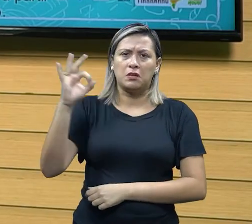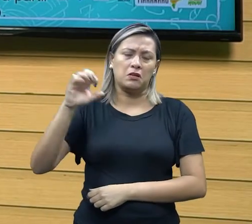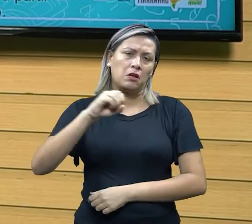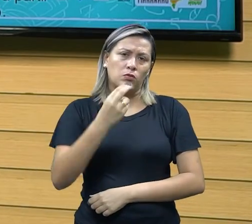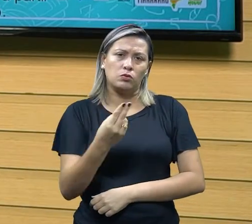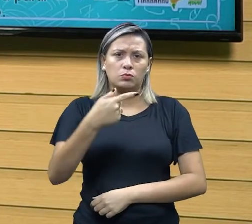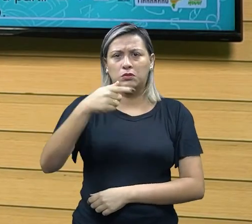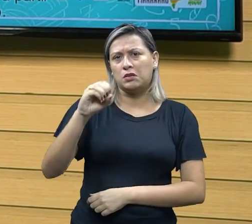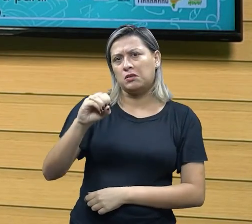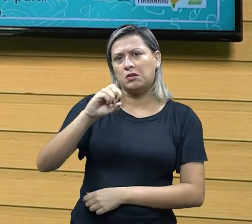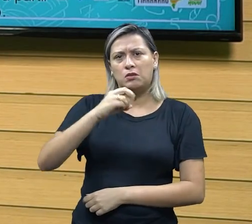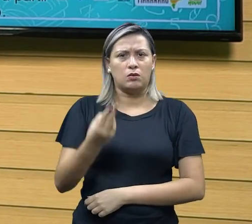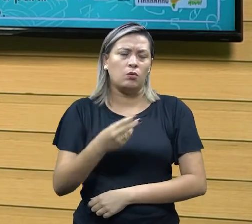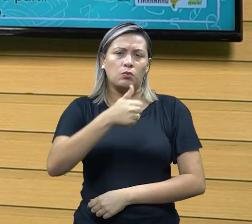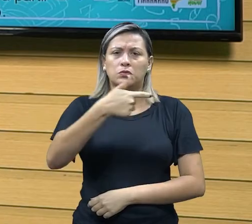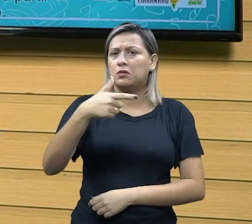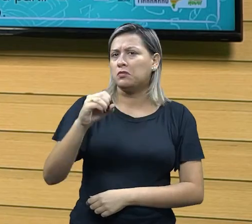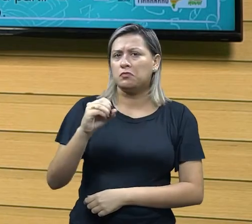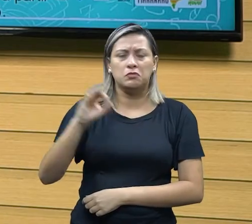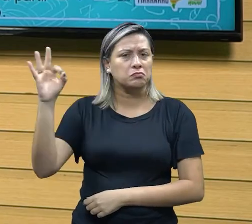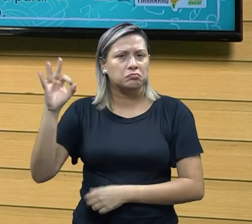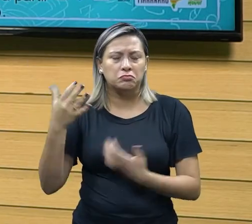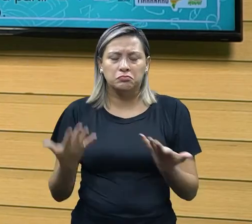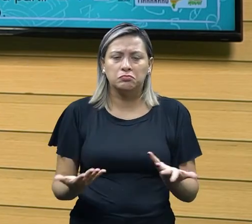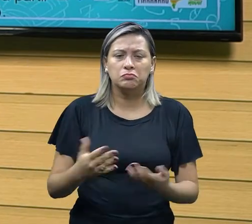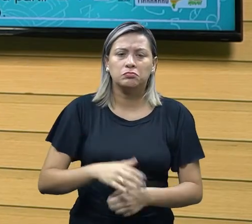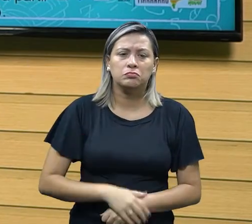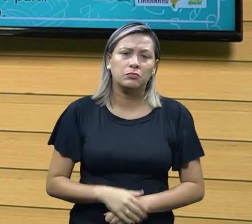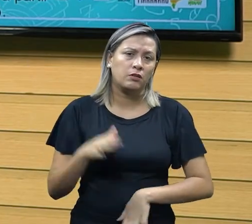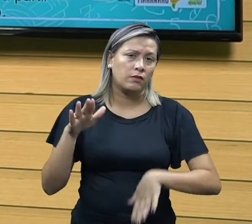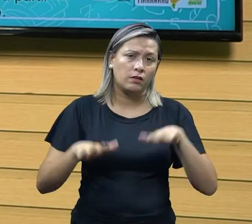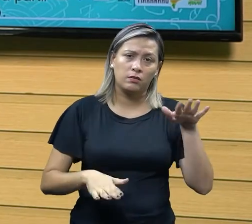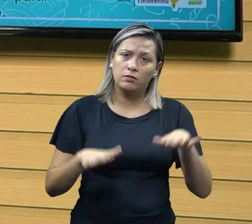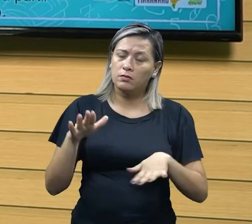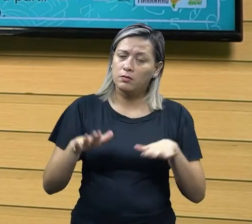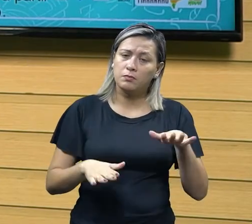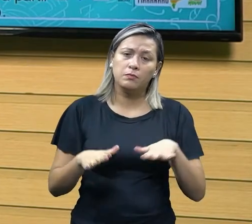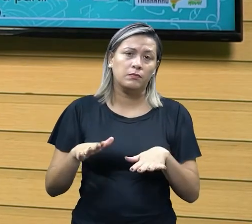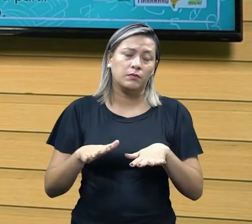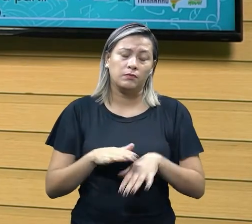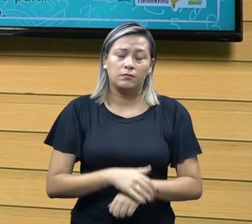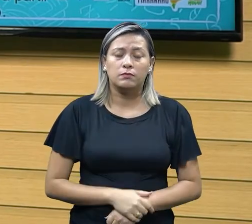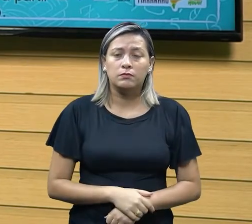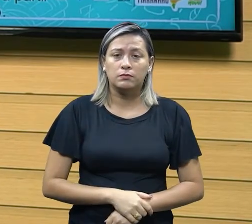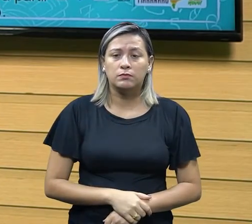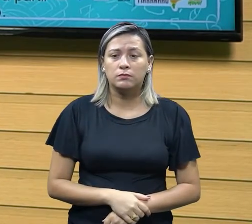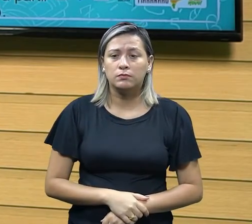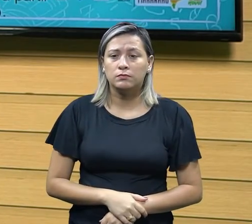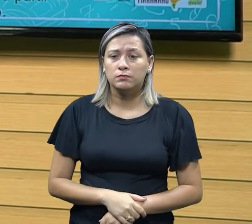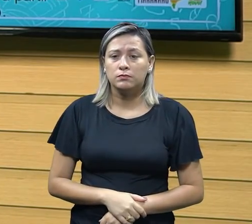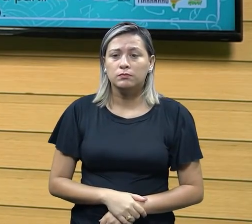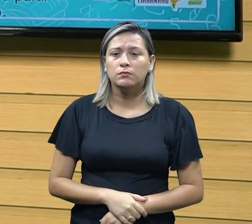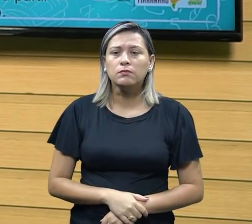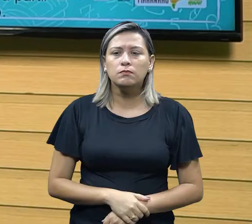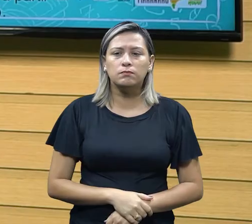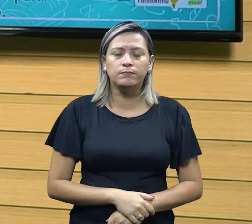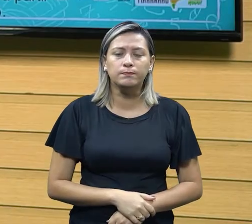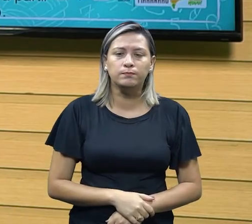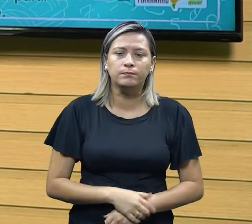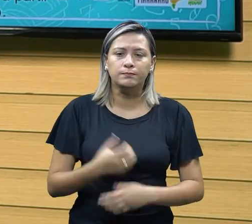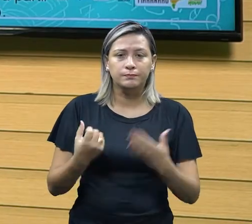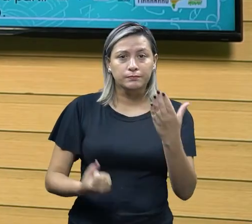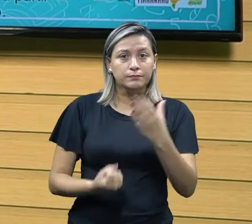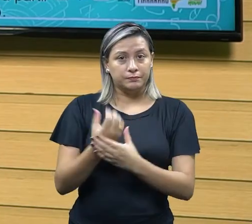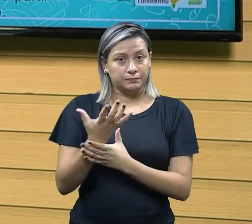graus, pode ser 70, pode ser 120. Aí vai depender do seu segundo ponto. E vai aparecer ali,